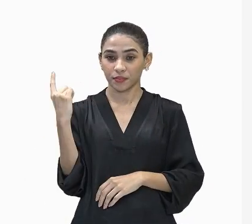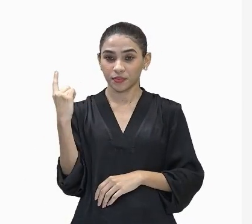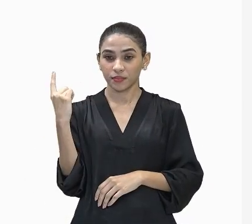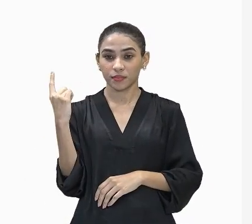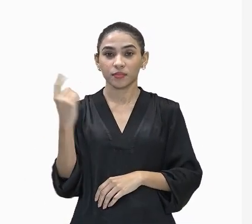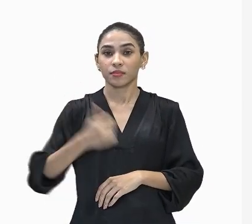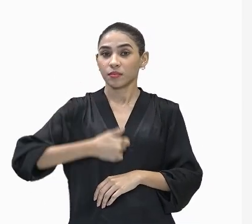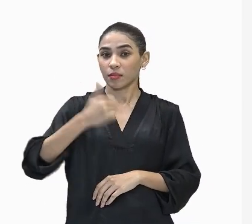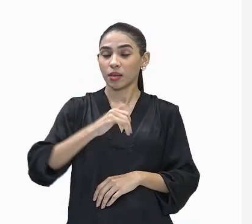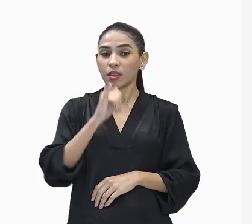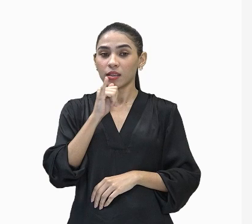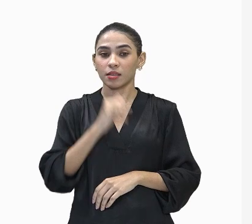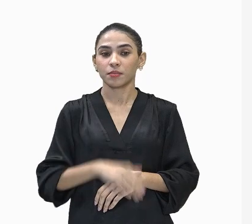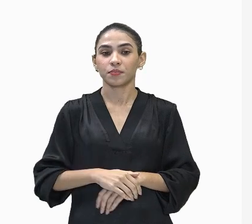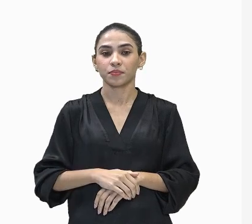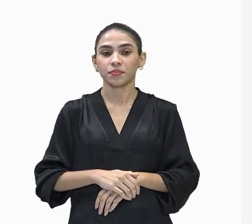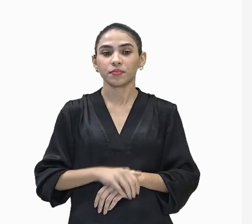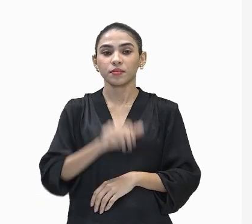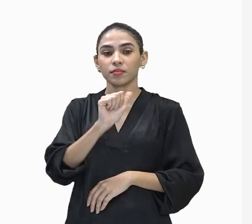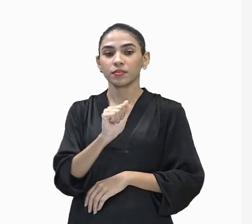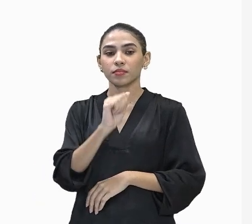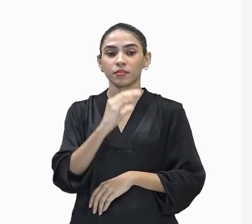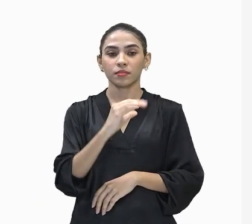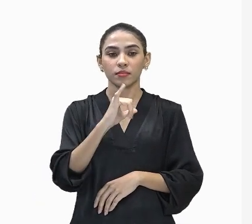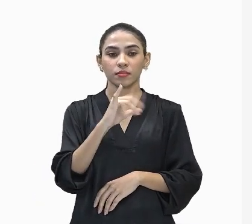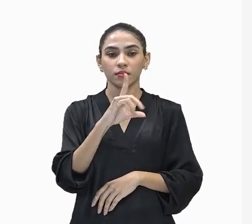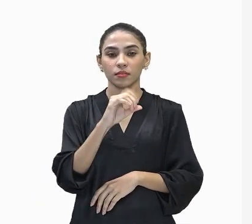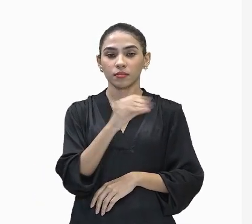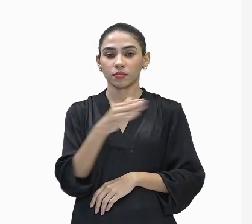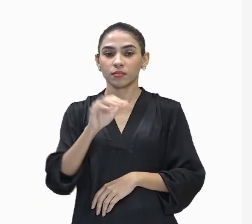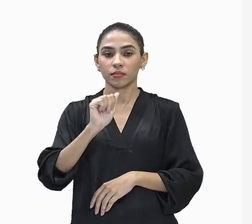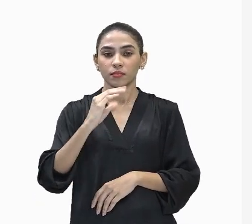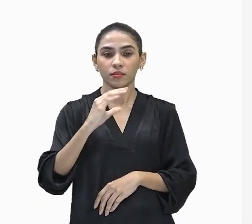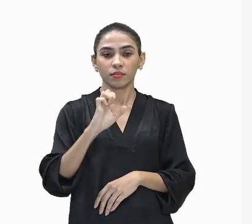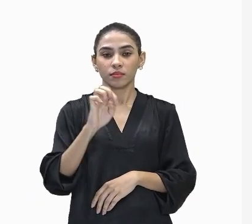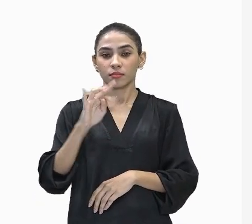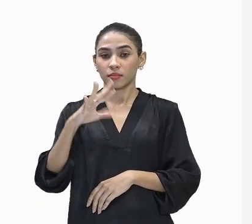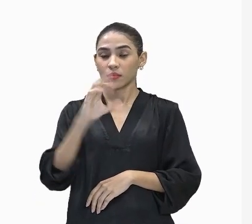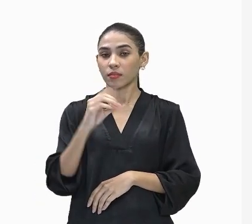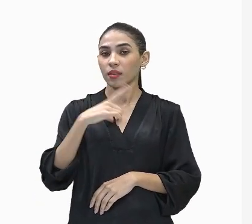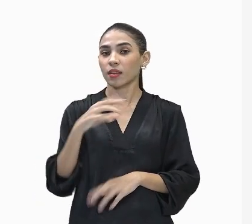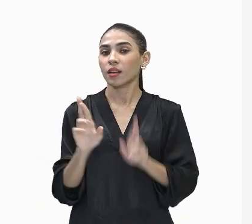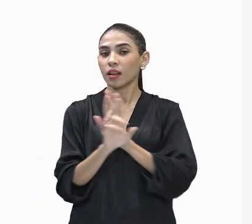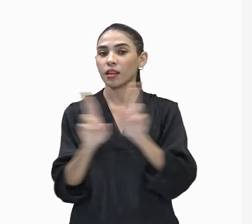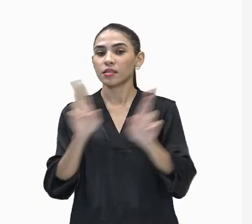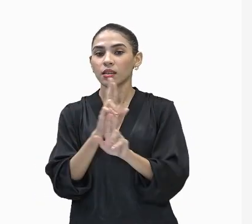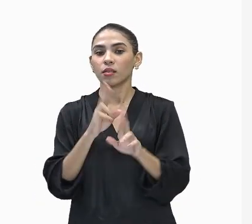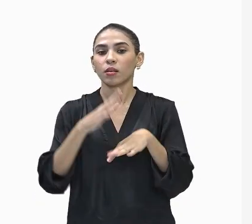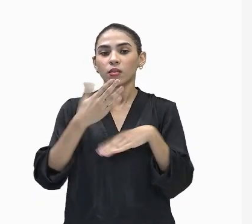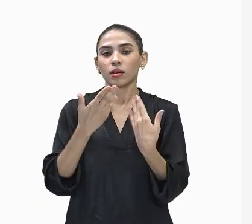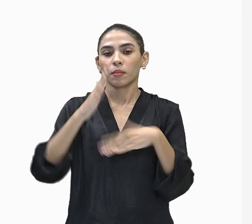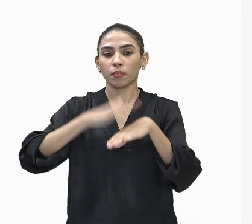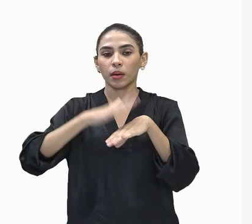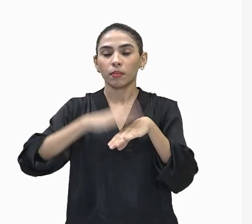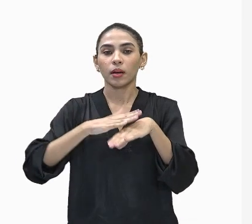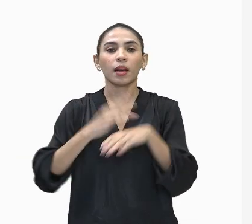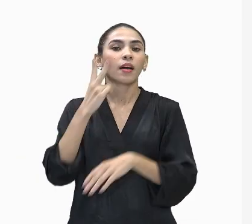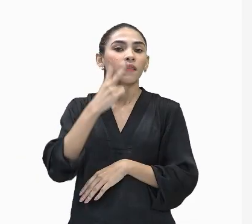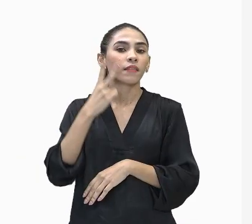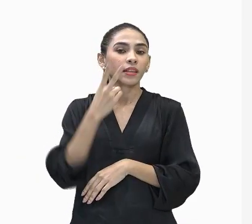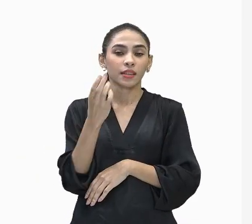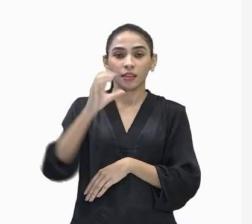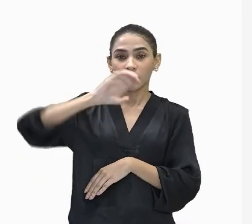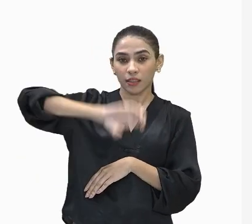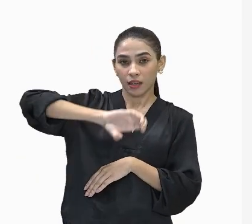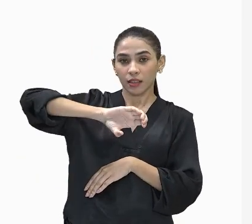exemplo eu tenho o ácido acético né o ácido acético ele está relacionado com a fabricação do vinagre